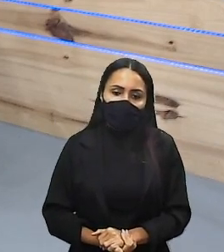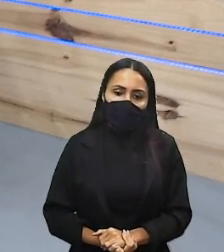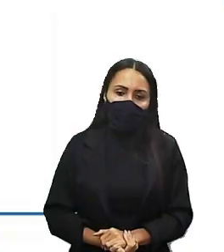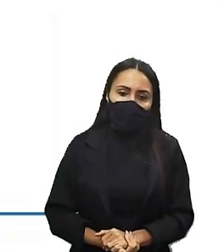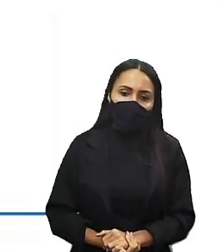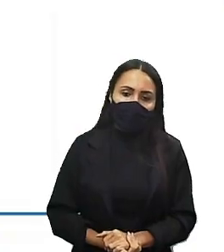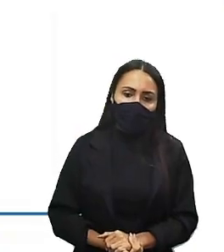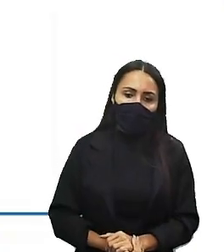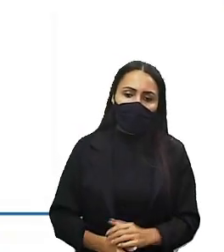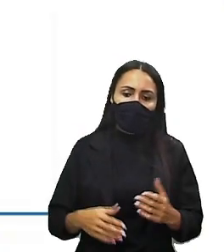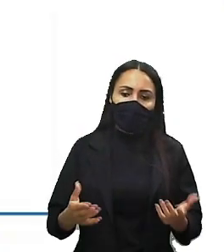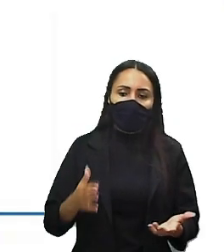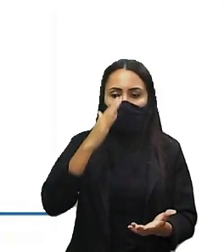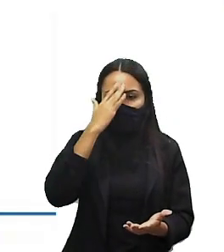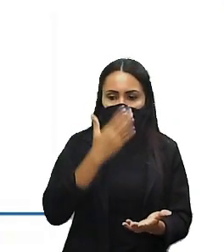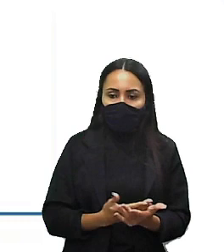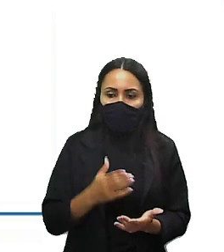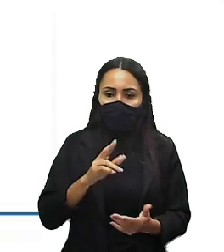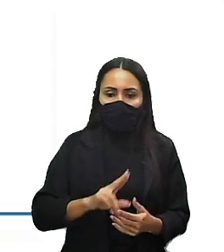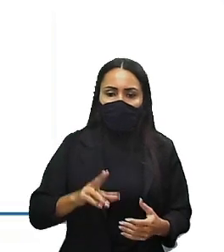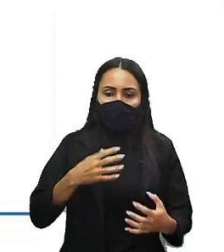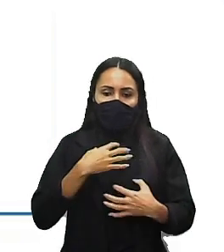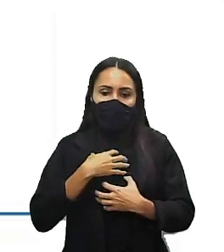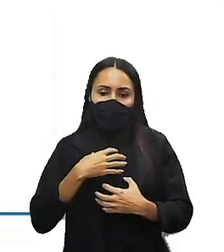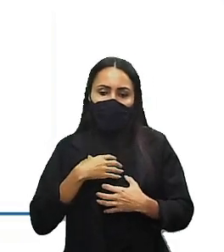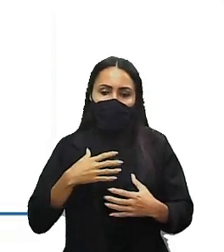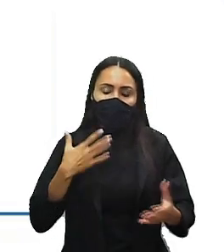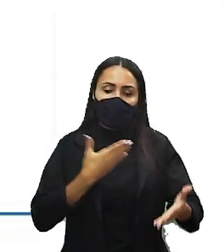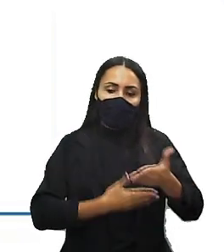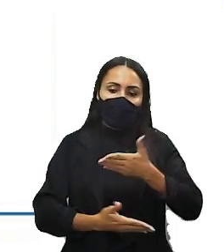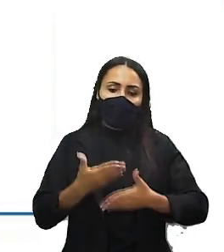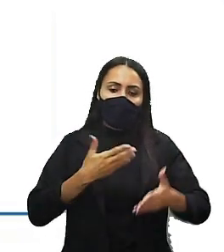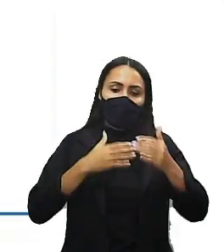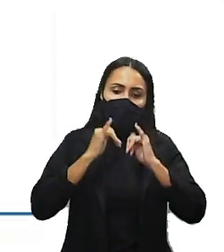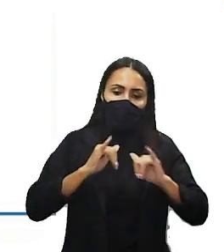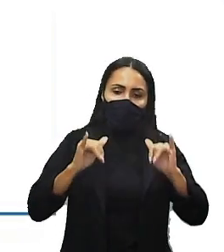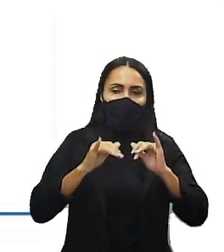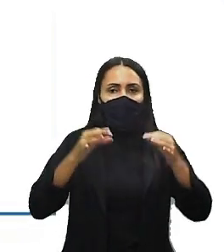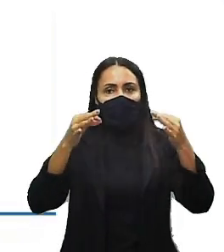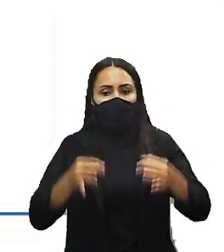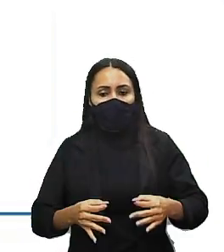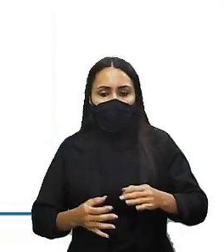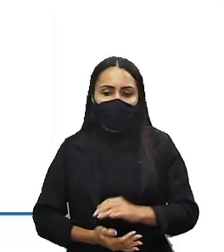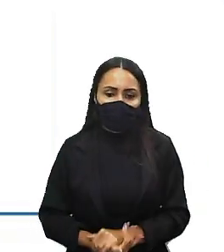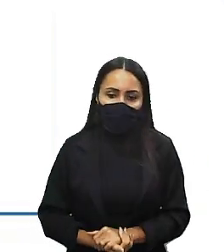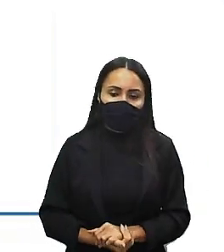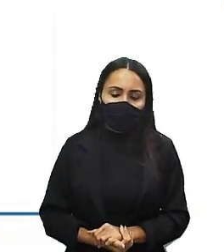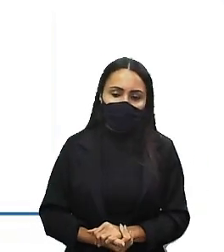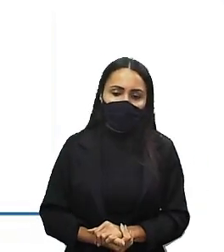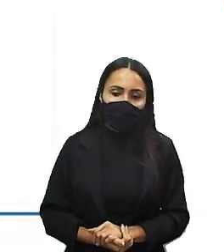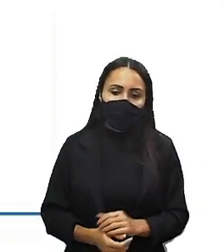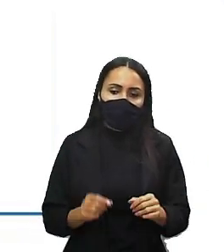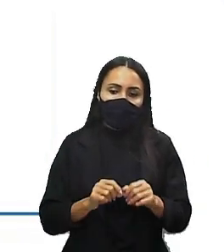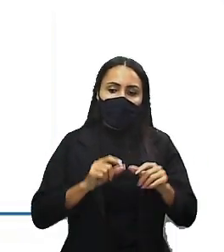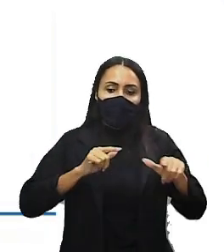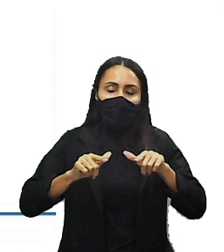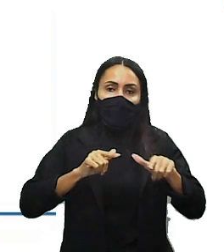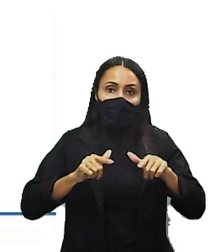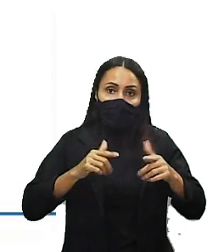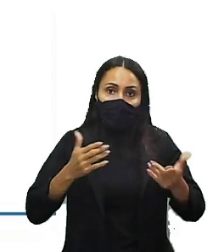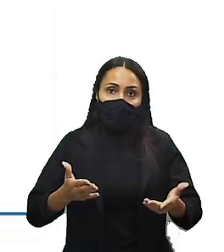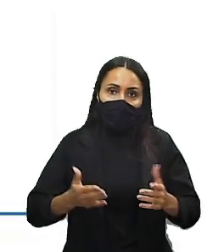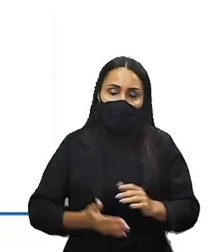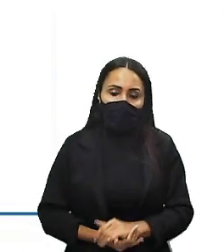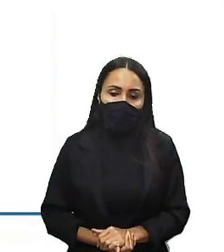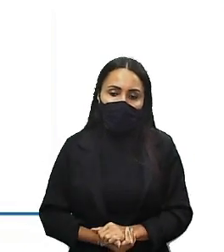Conquista a confiança do usuário para ele se sentir num ambiente de troca de informação. É exatamente isso. Você faz um trabalho com ele, que